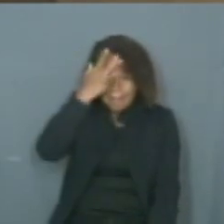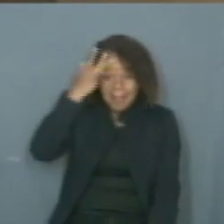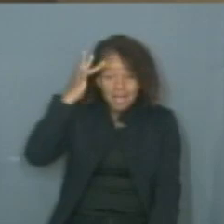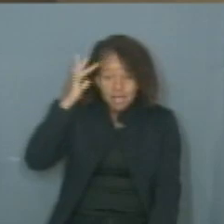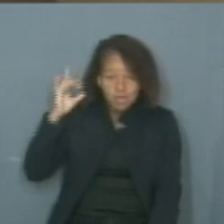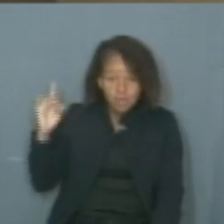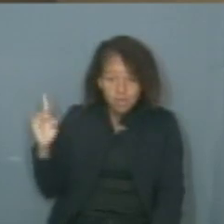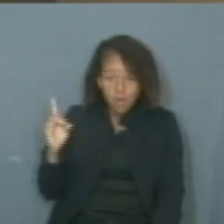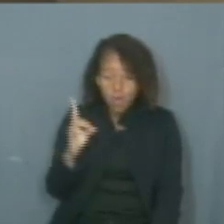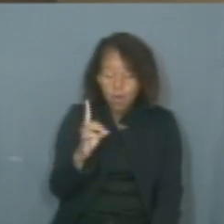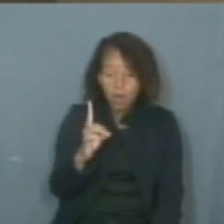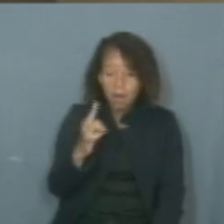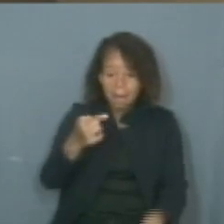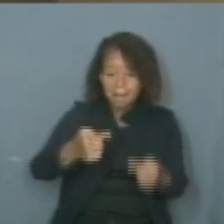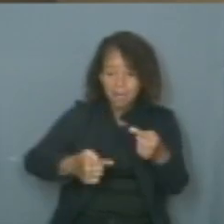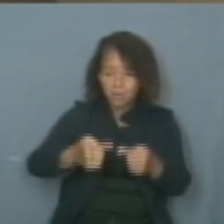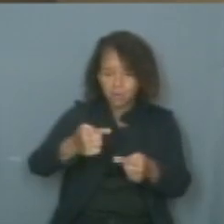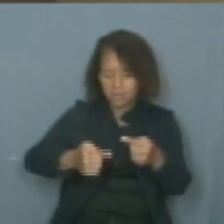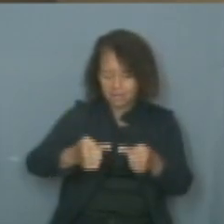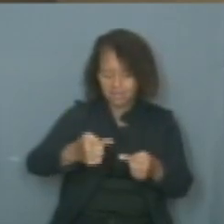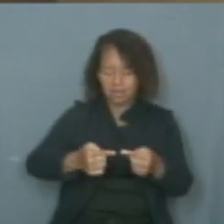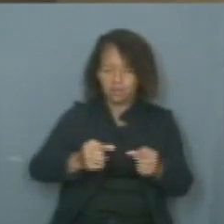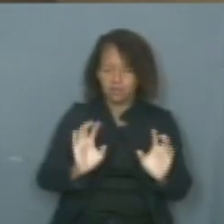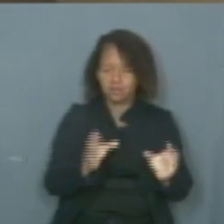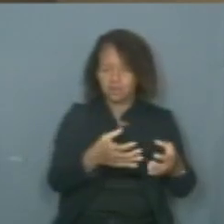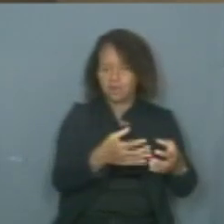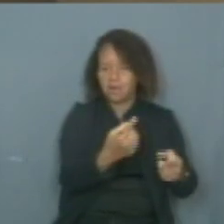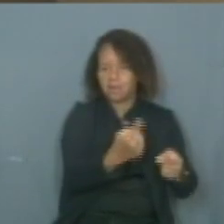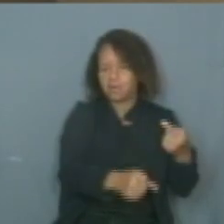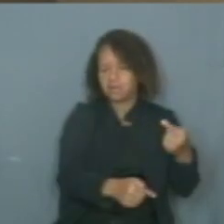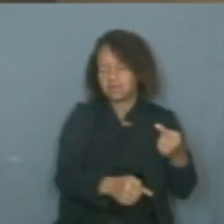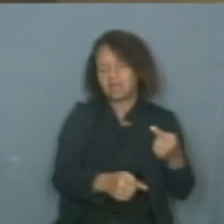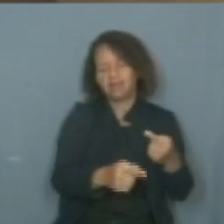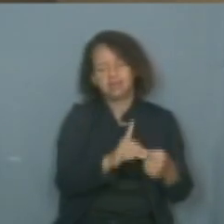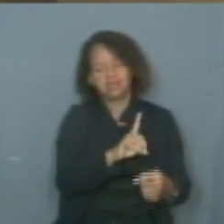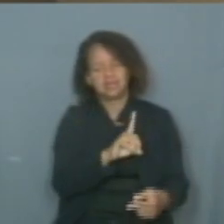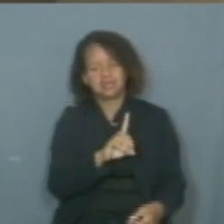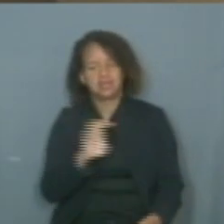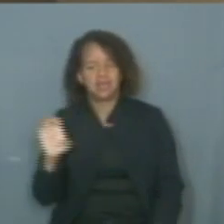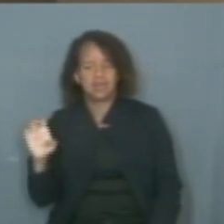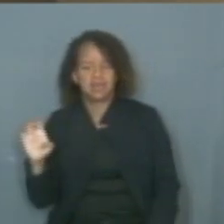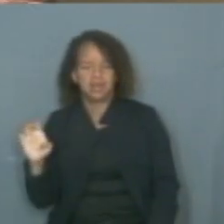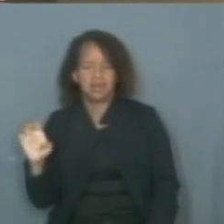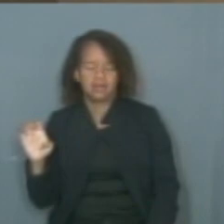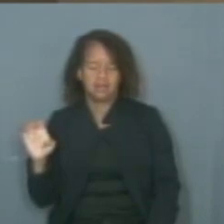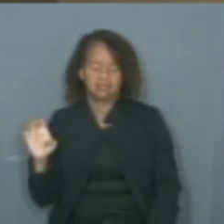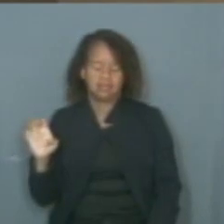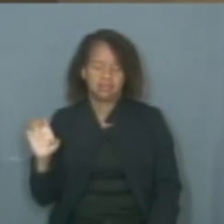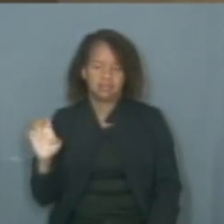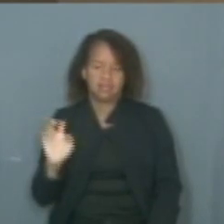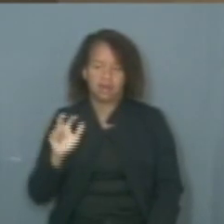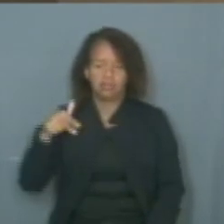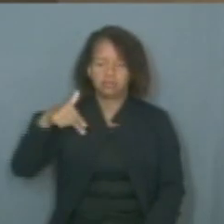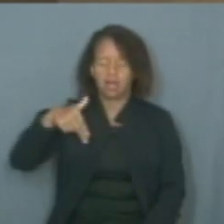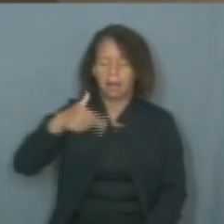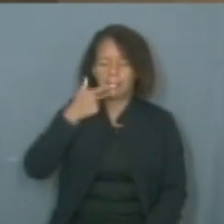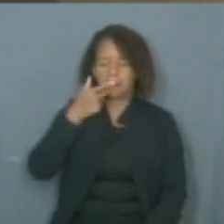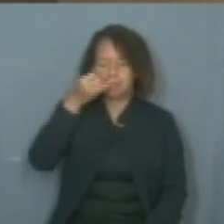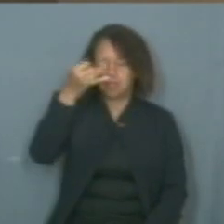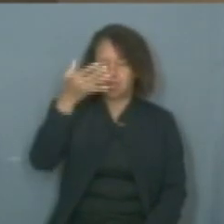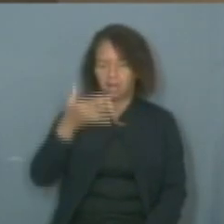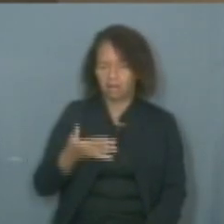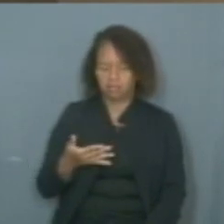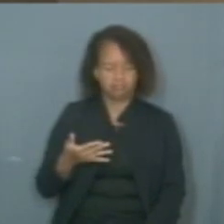pessoa, um político da oposição, da esquerda, se levantar e se